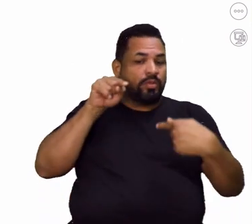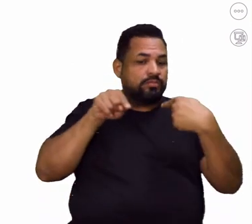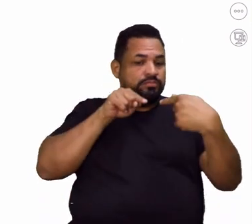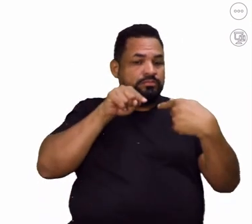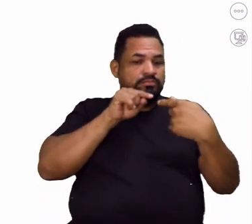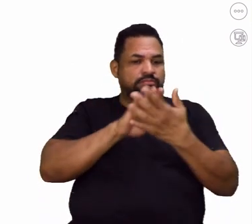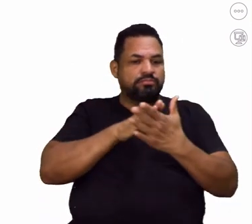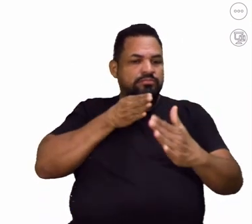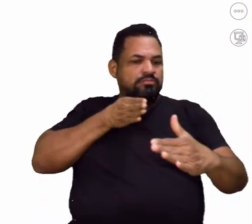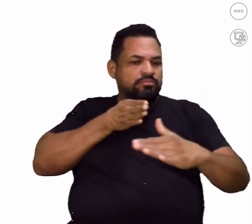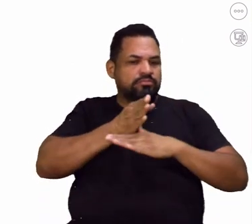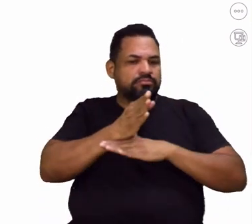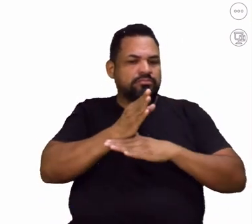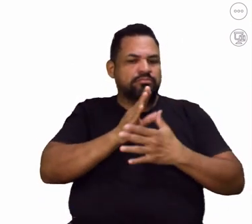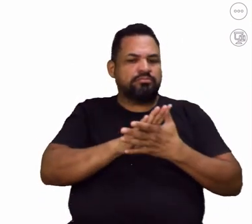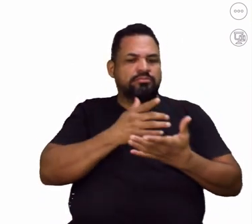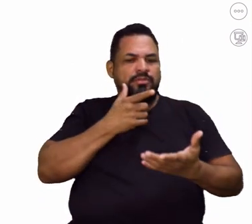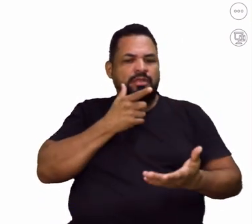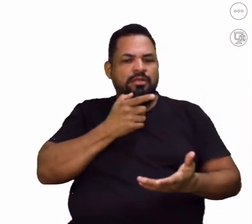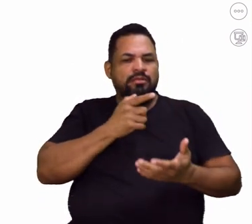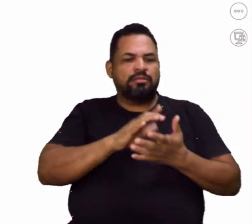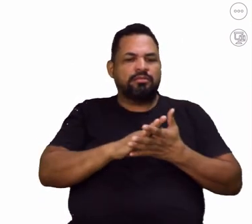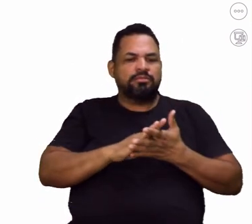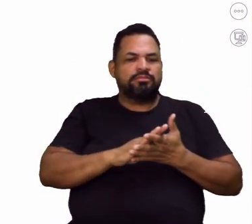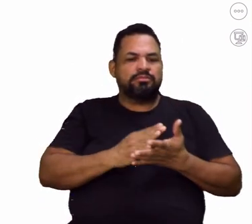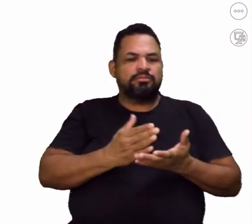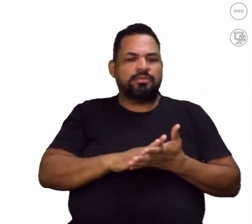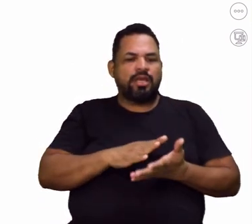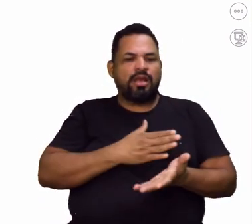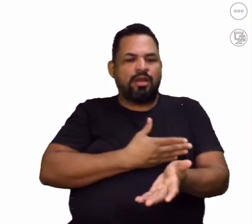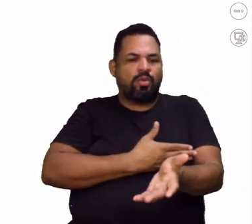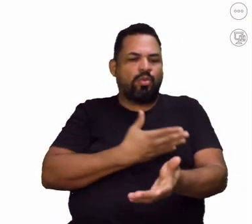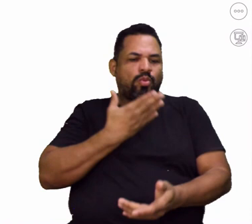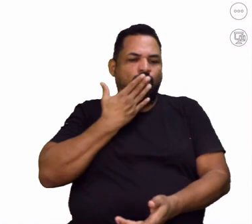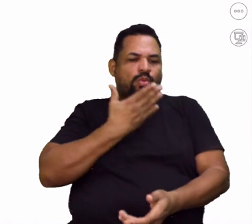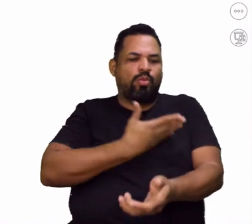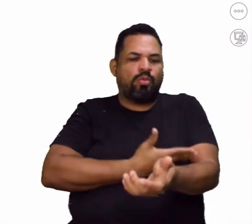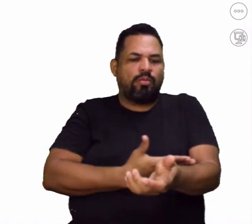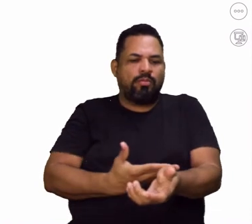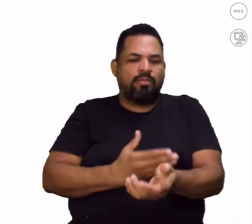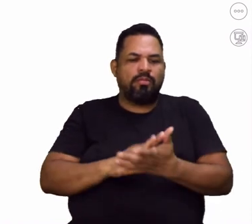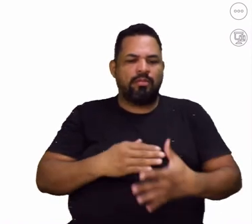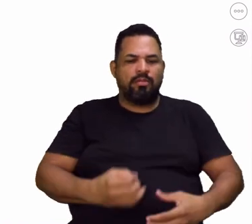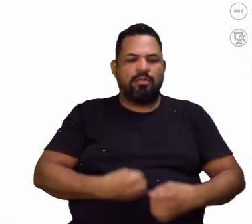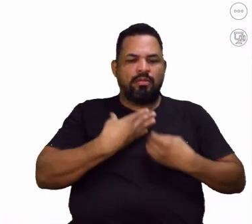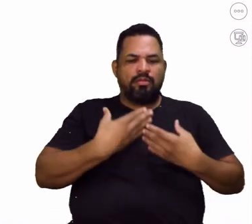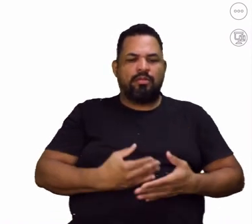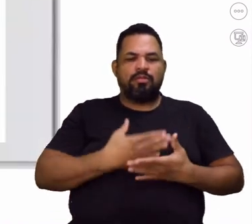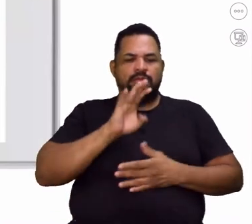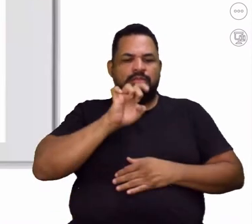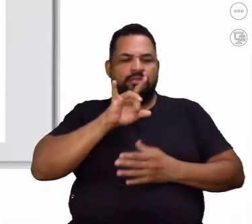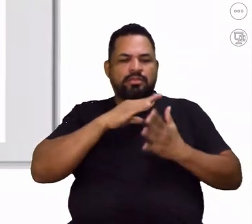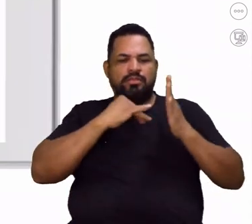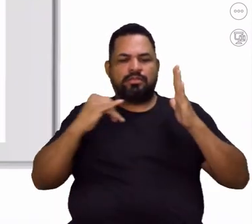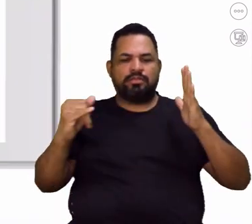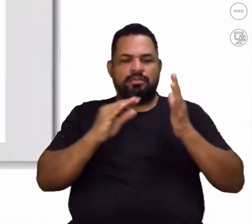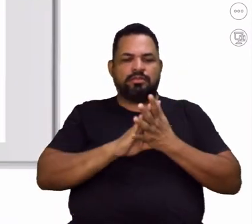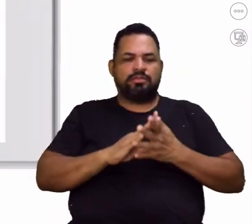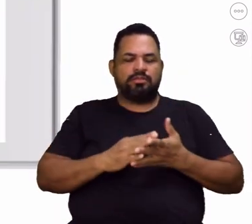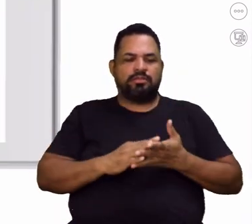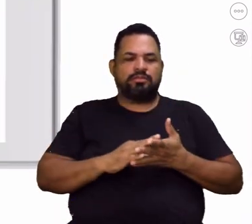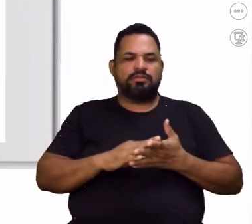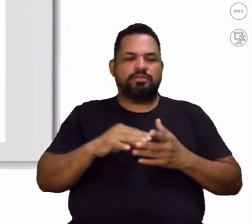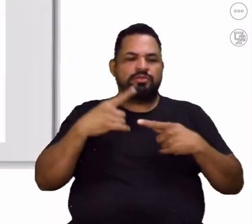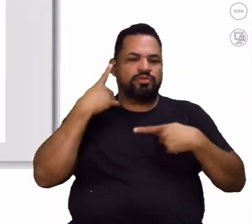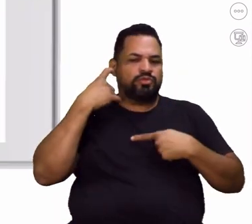procura atingir com a arma, a mira, a cor branca. Poética, estética, rima e sons. Vamos lá para a